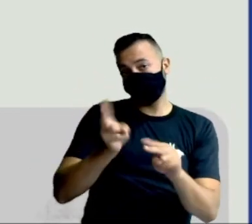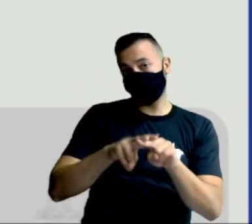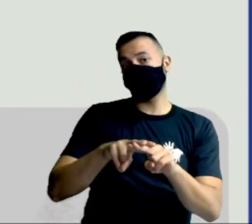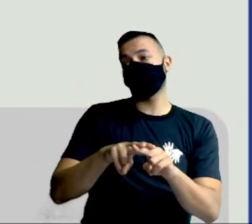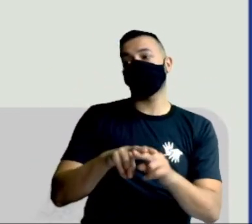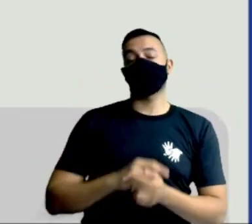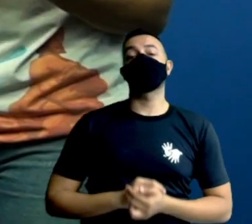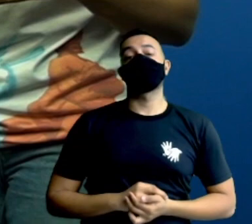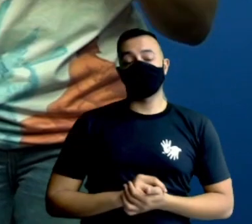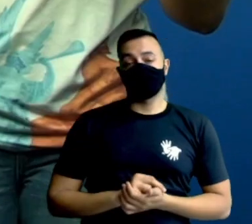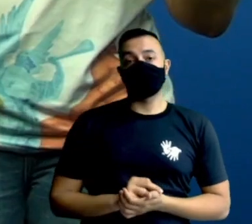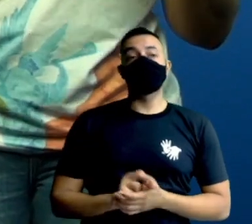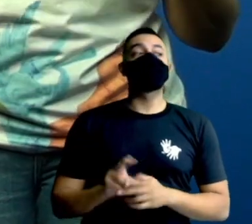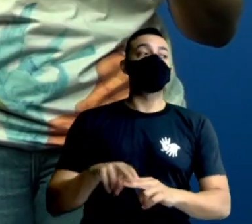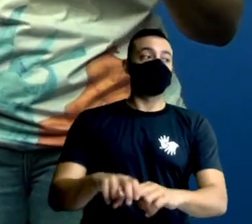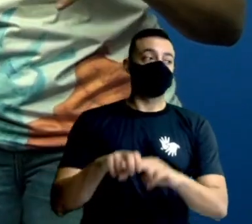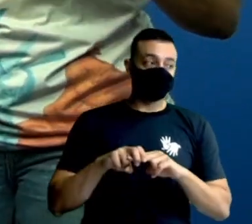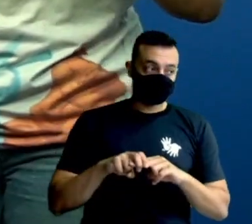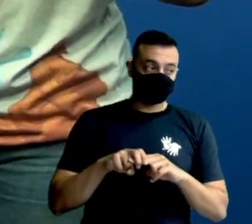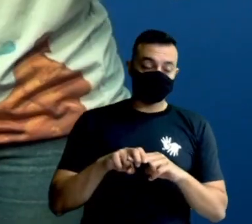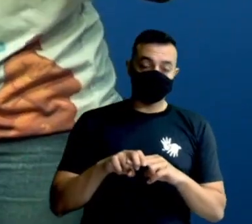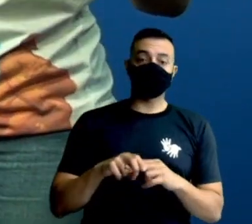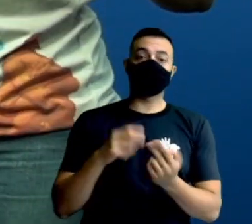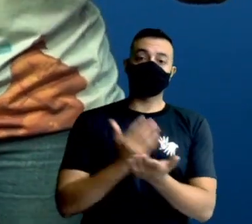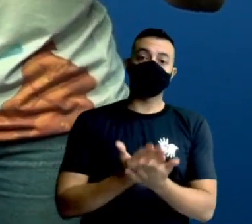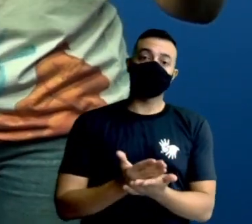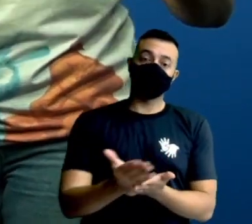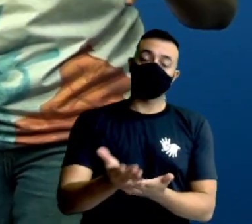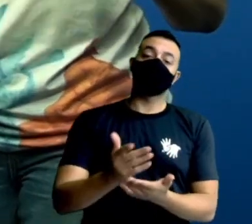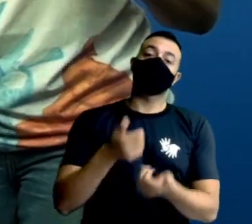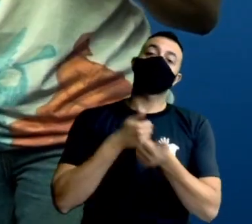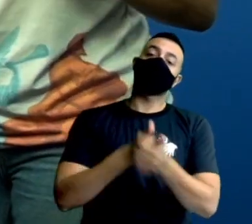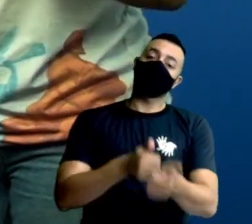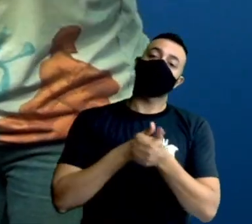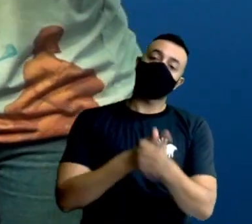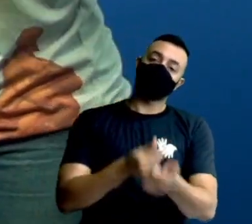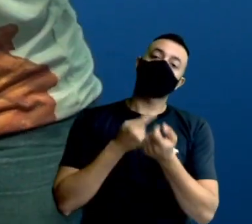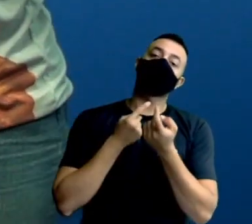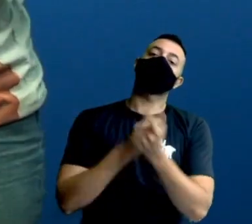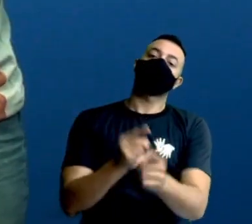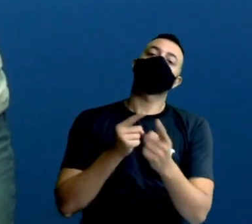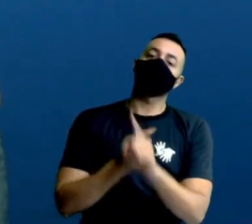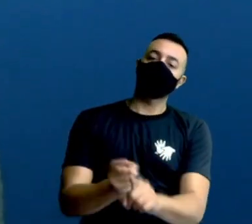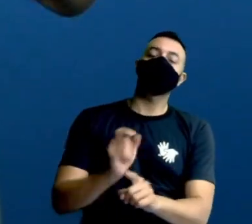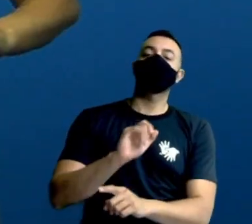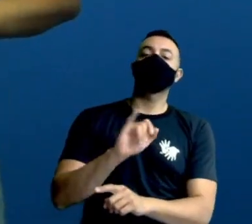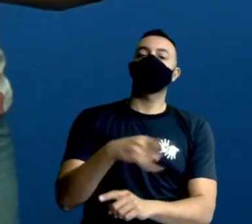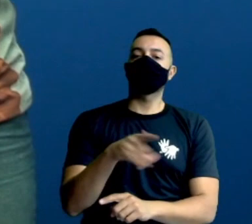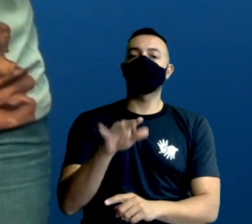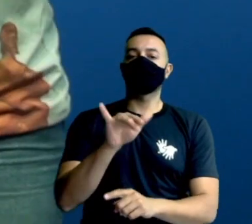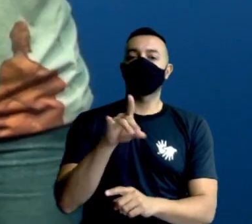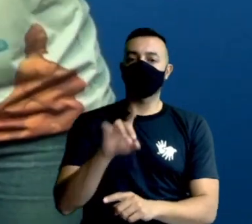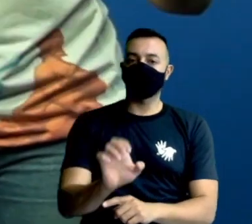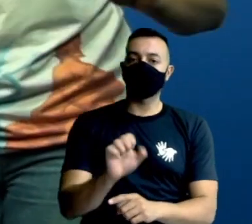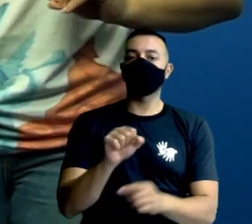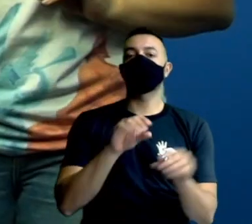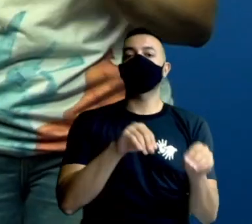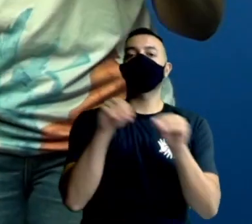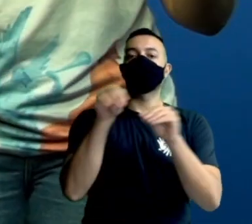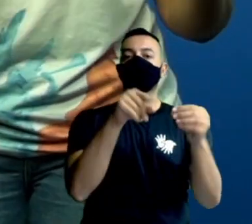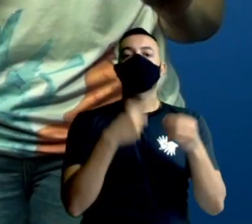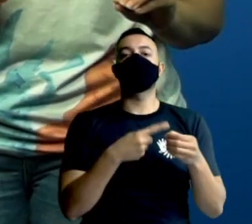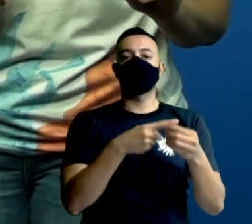custo. Então foi por isso que eles começaram a perseguir João Fernandes Vieira. Ele foi indo pelo interior, ele ficava se